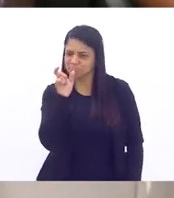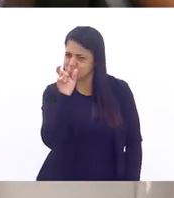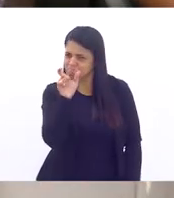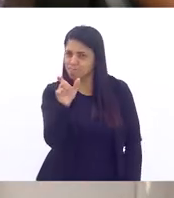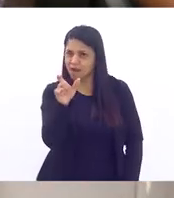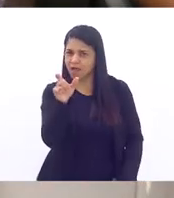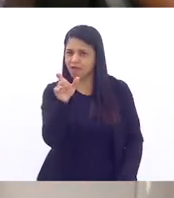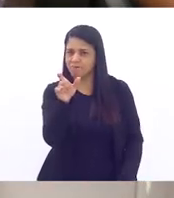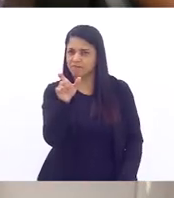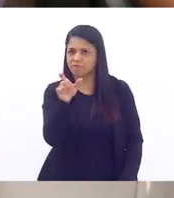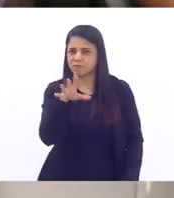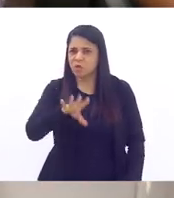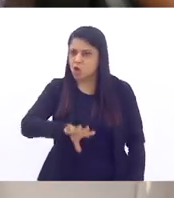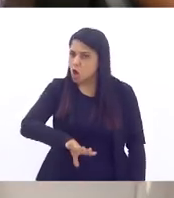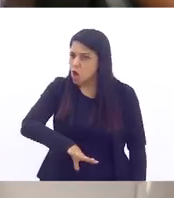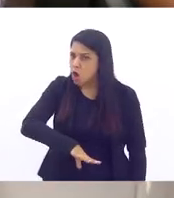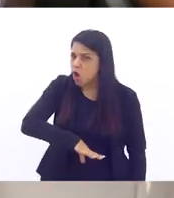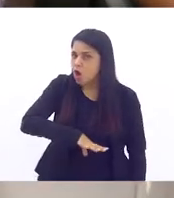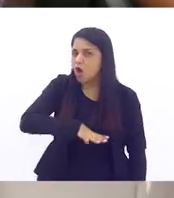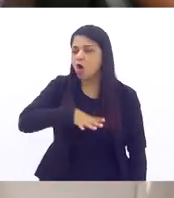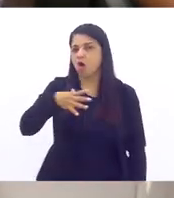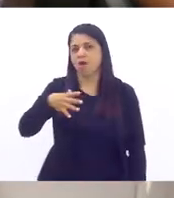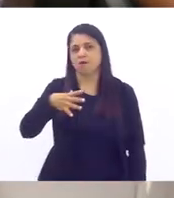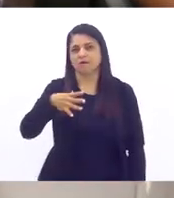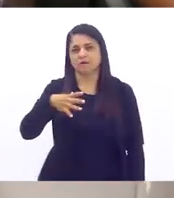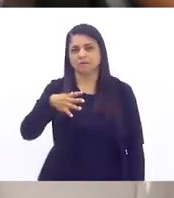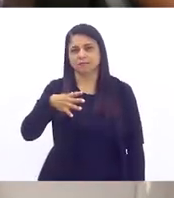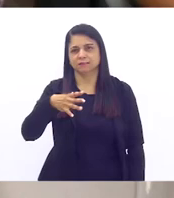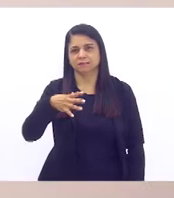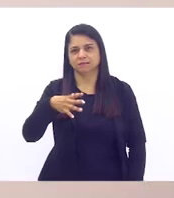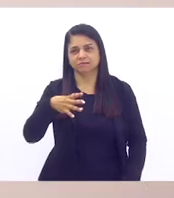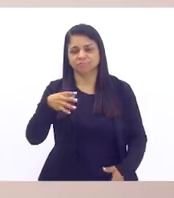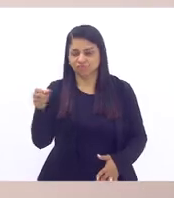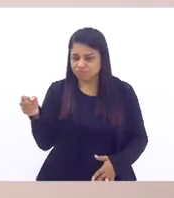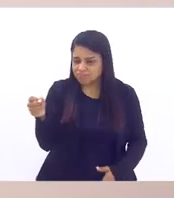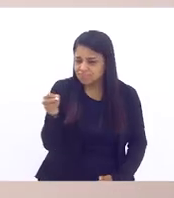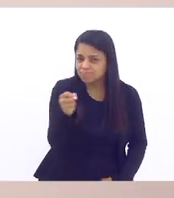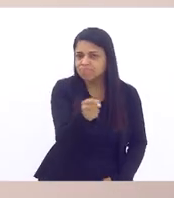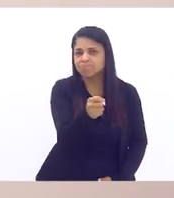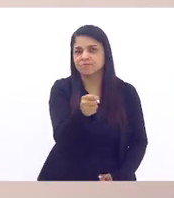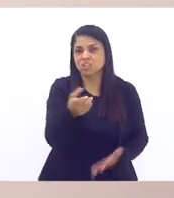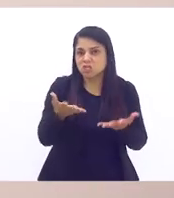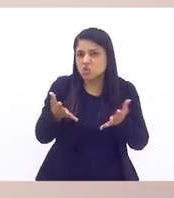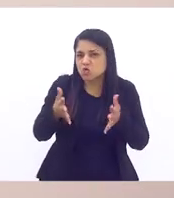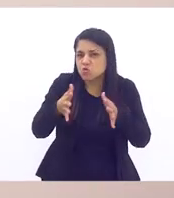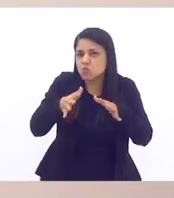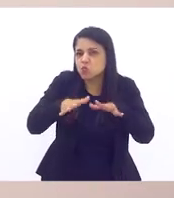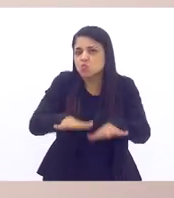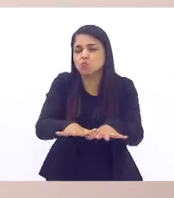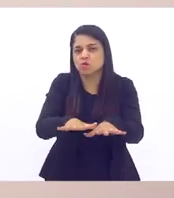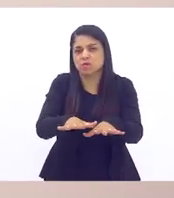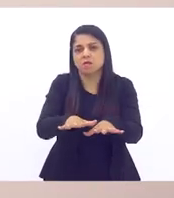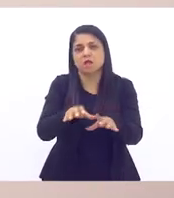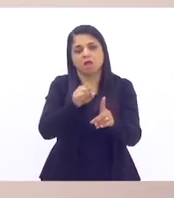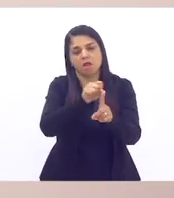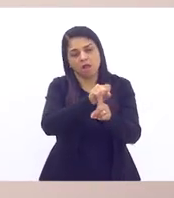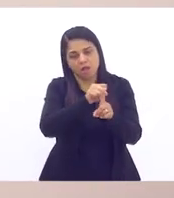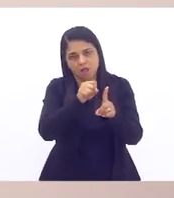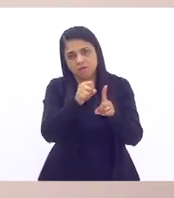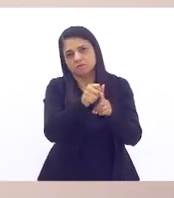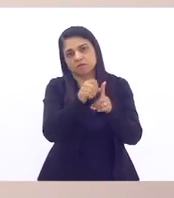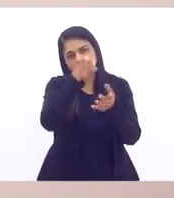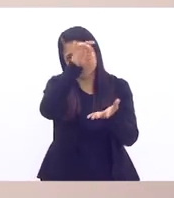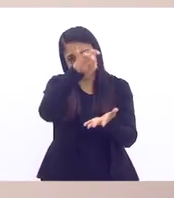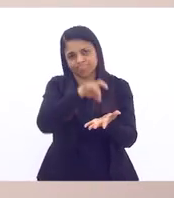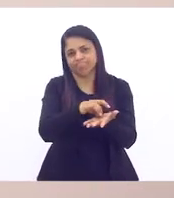complexa completa hoje né coragem de inserir de incluir E aí de fato a nossa sociedade vai ser inclusiva